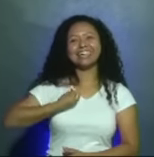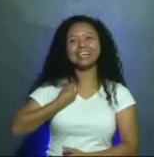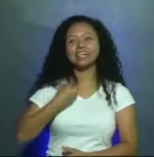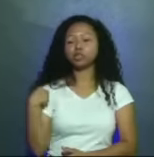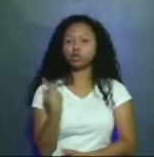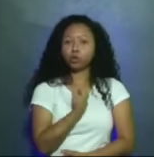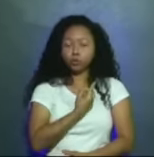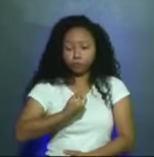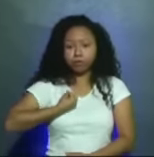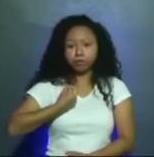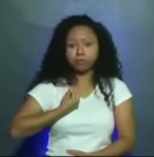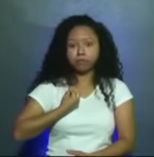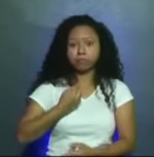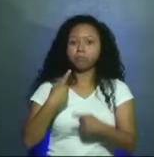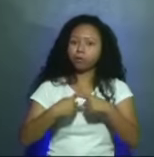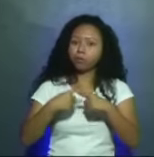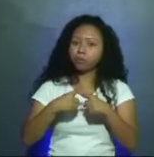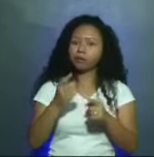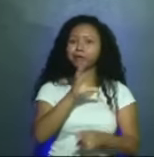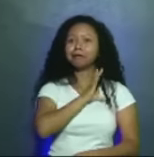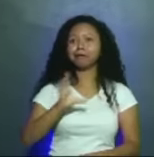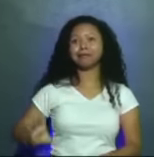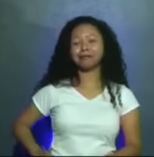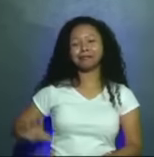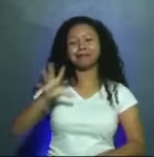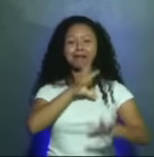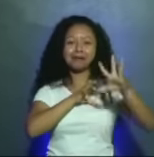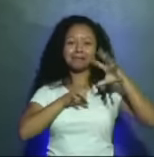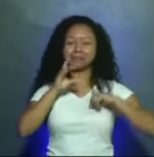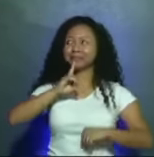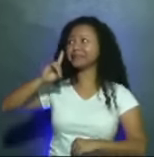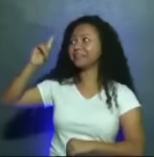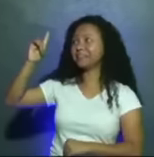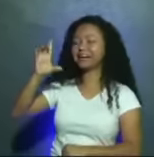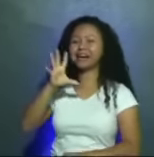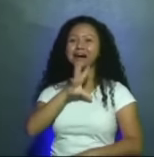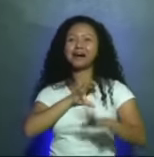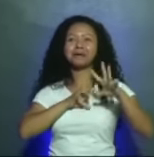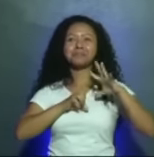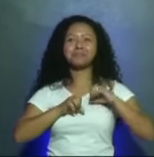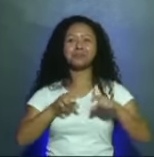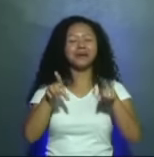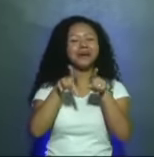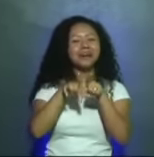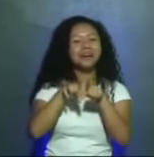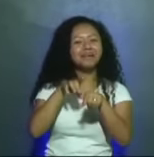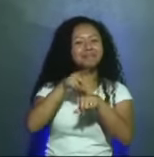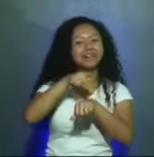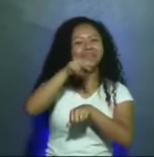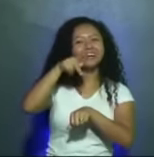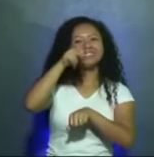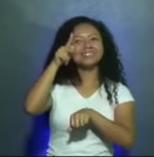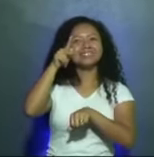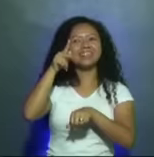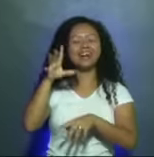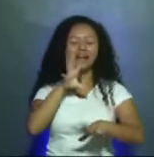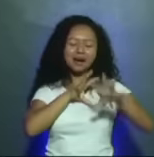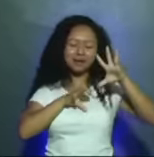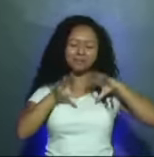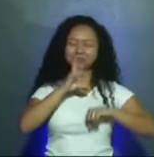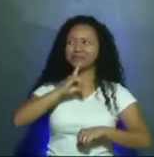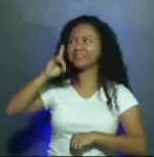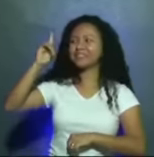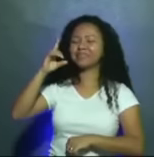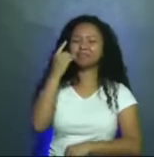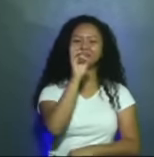porque Cristo nos amou. Deus é amor e a Páscoa é isso. Amor de Deus por